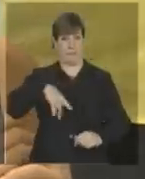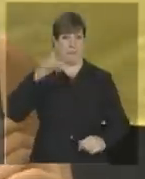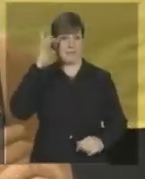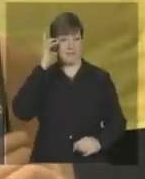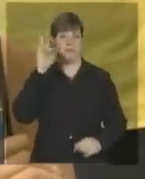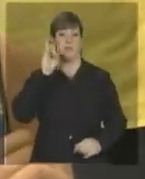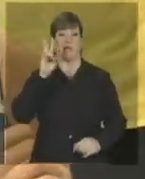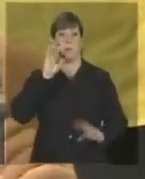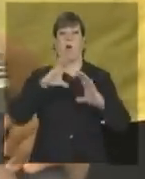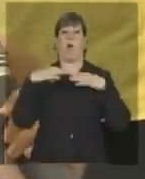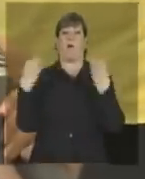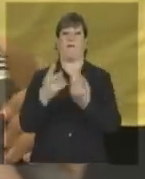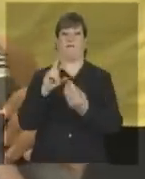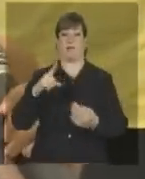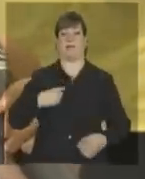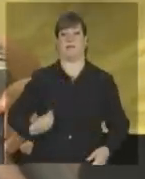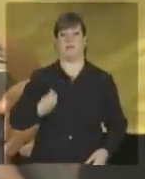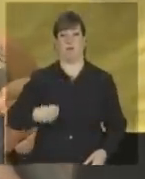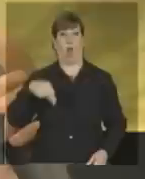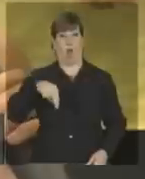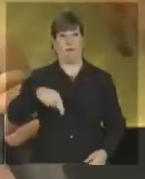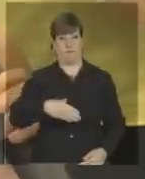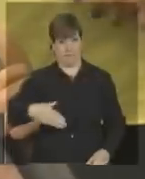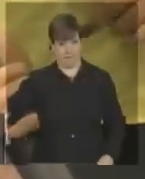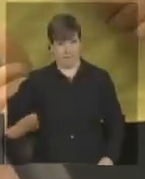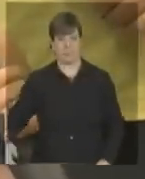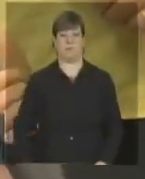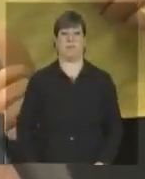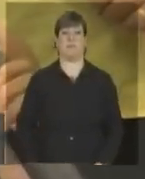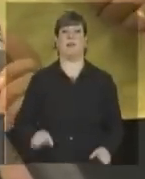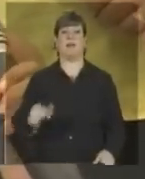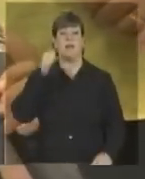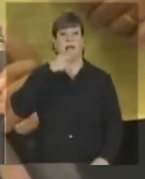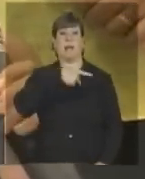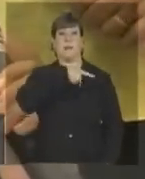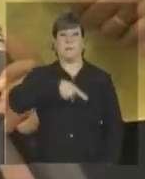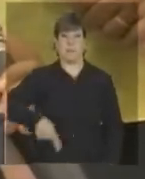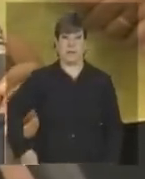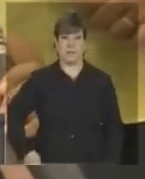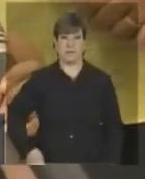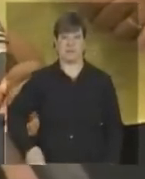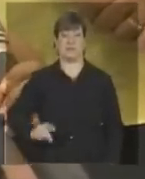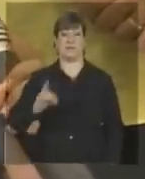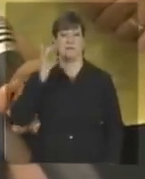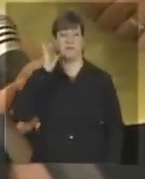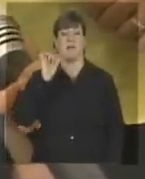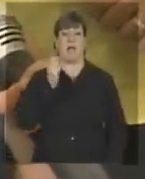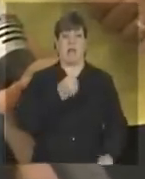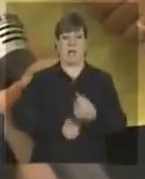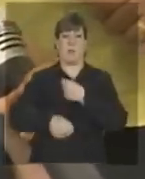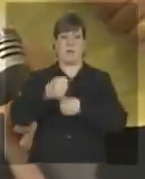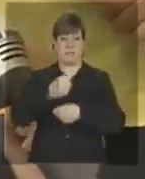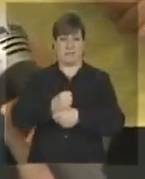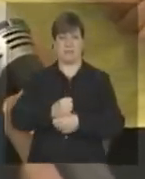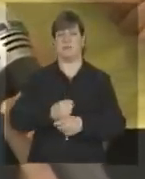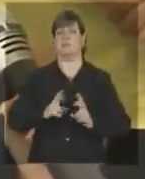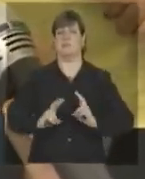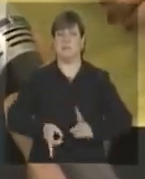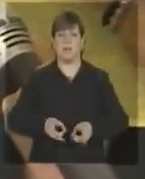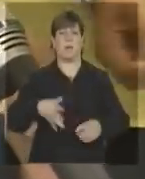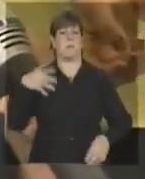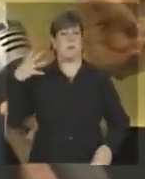respeito da conferência que vai ser realizada em novembro, e a presidente, em todo o ano passado, ela, em vários